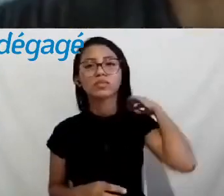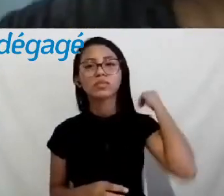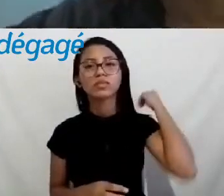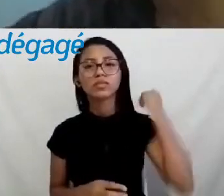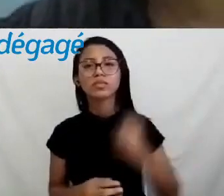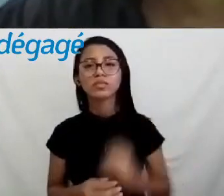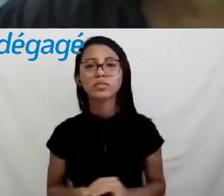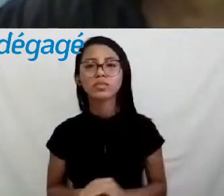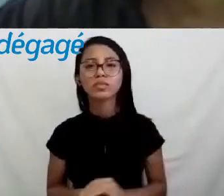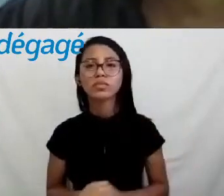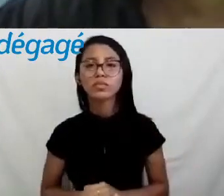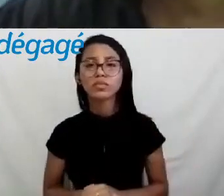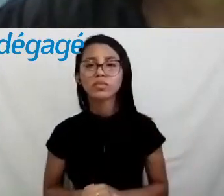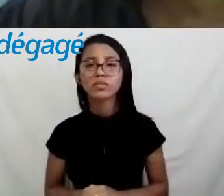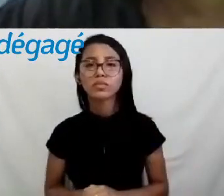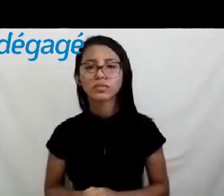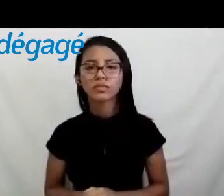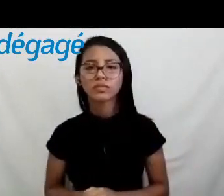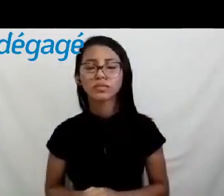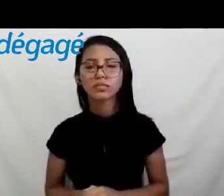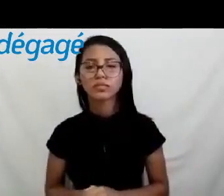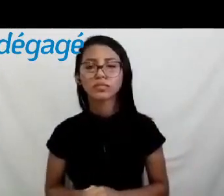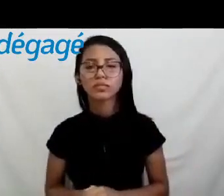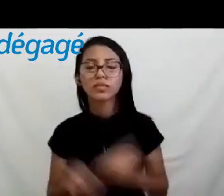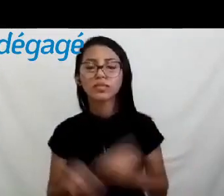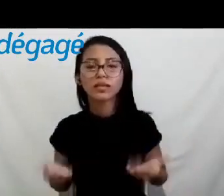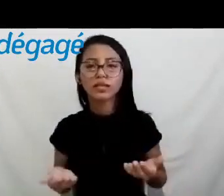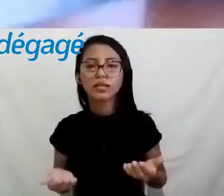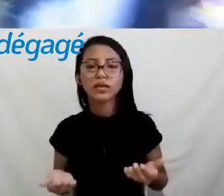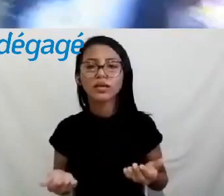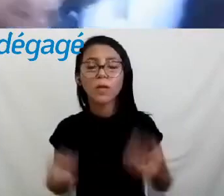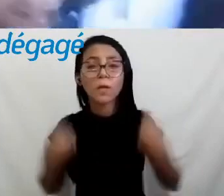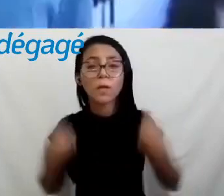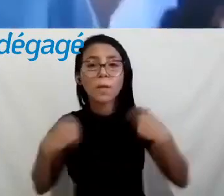específico. Eu acho que se ele está ali sorrindo,